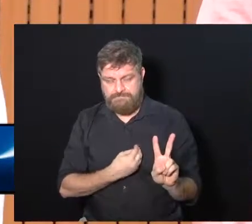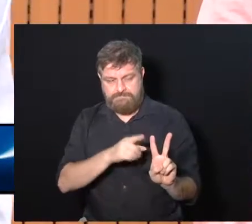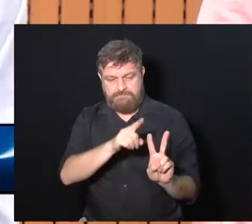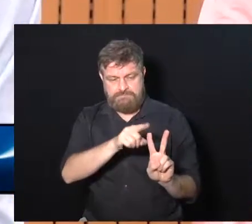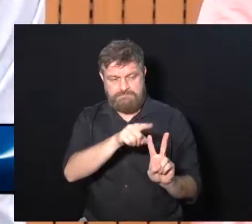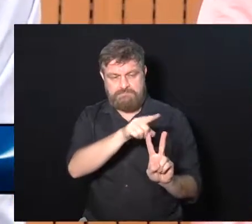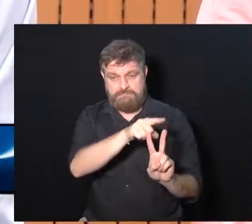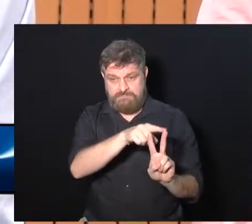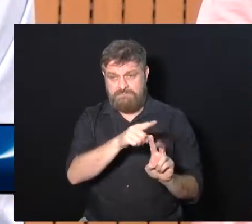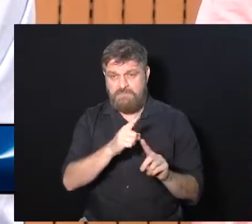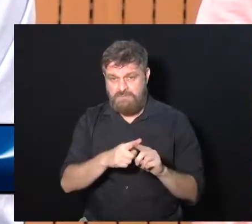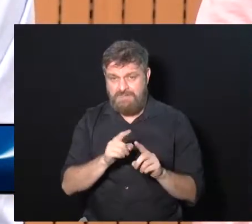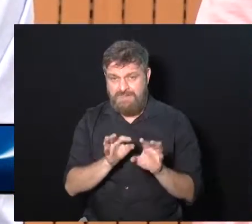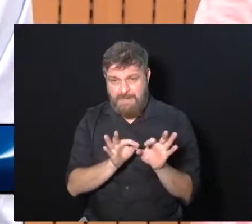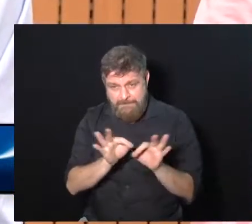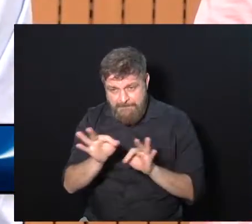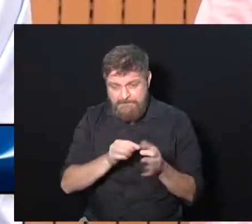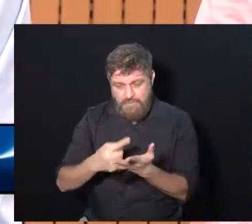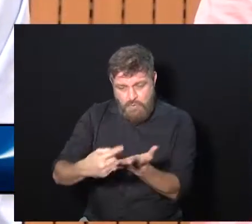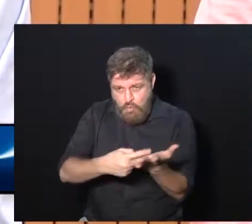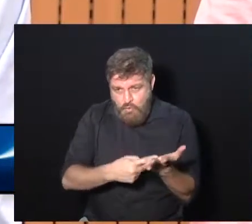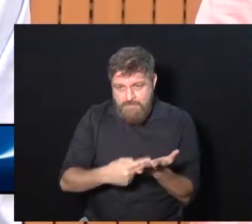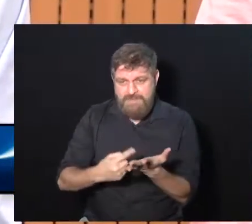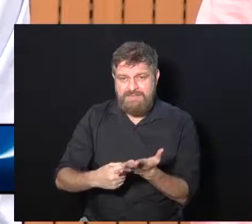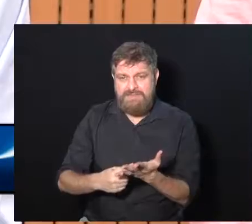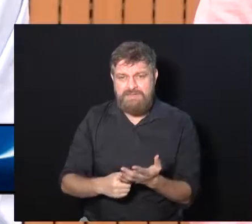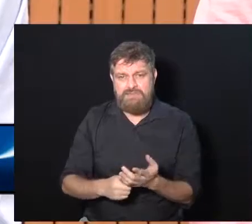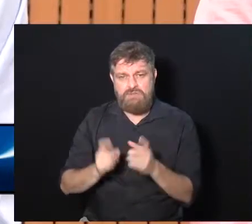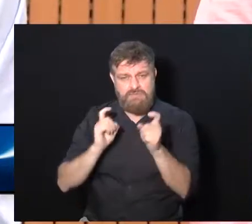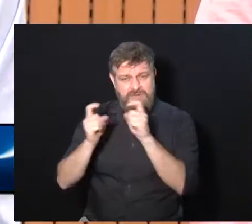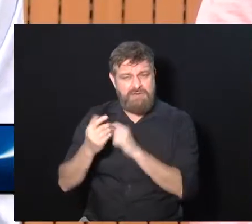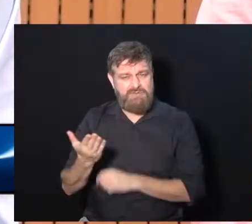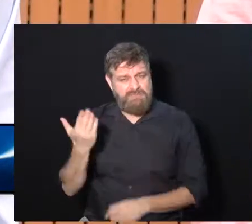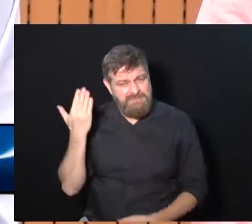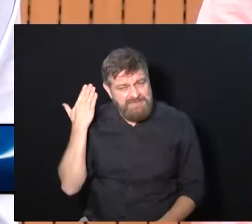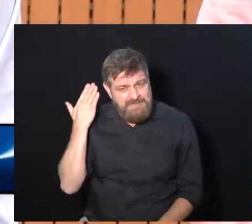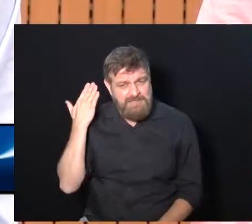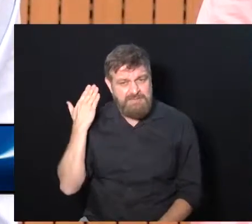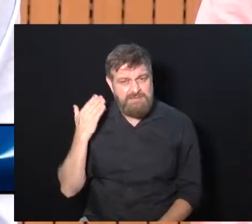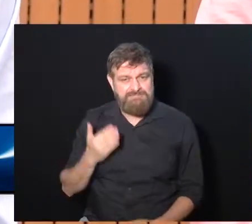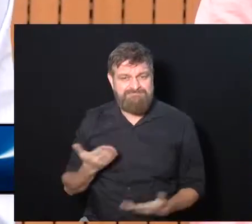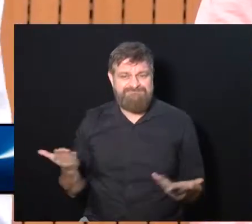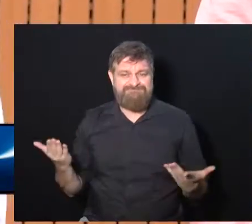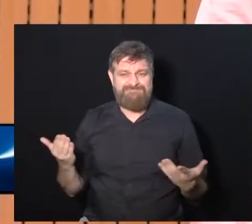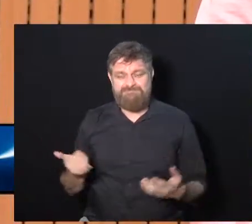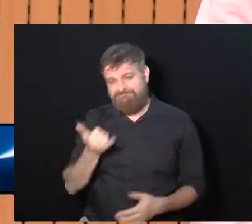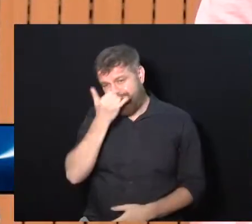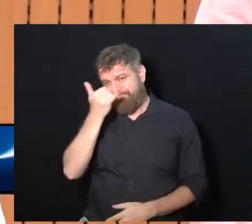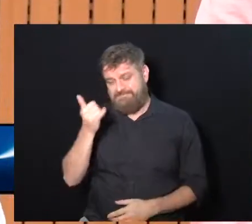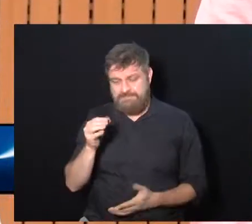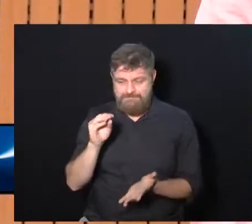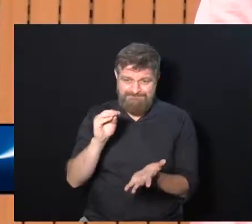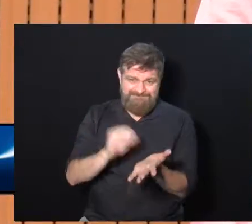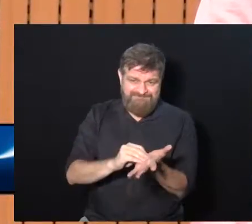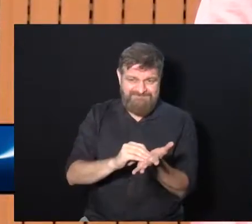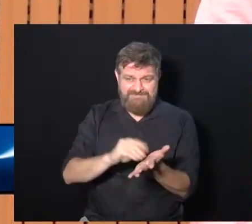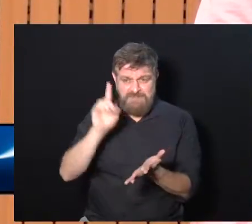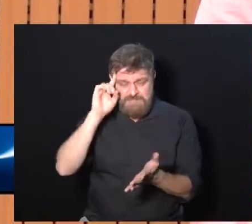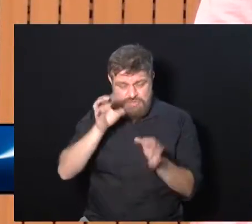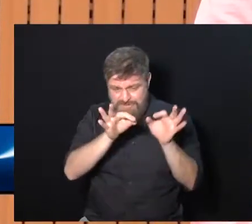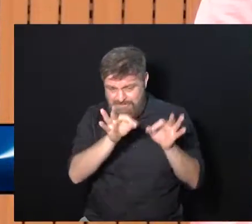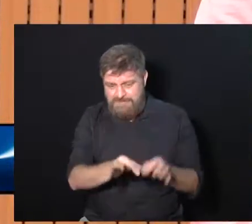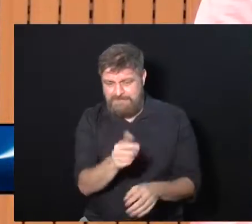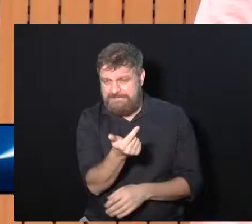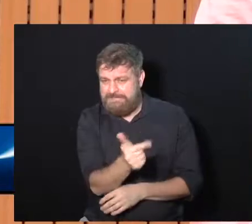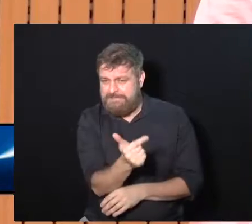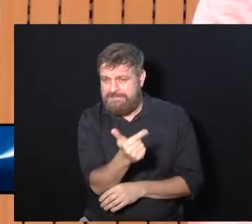porque nós havíamos já programado esse encontro numa reunião passada, mas por uma questão de agenda, à época,